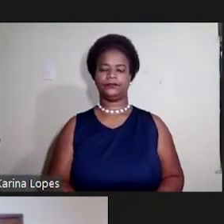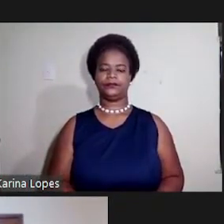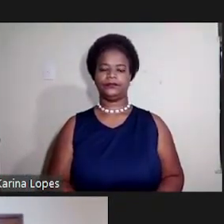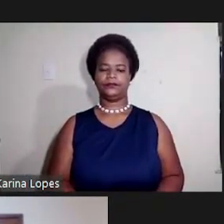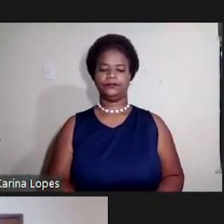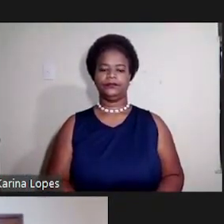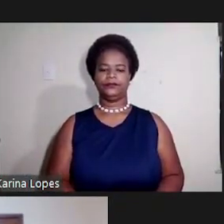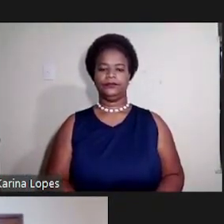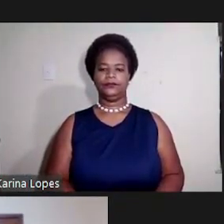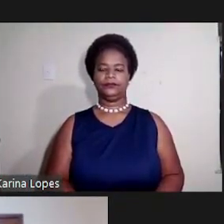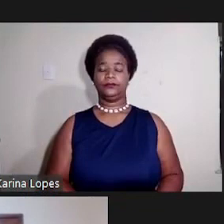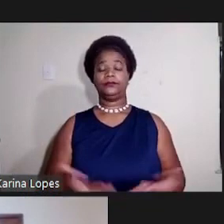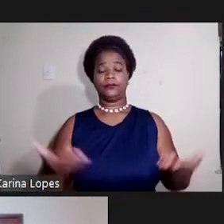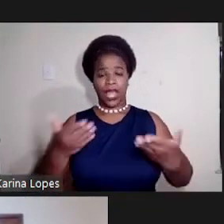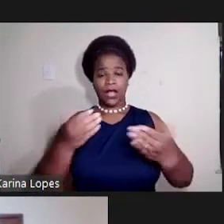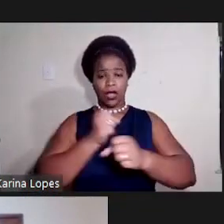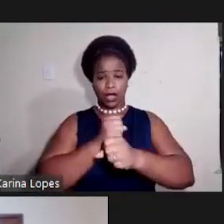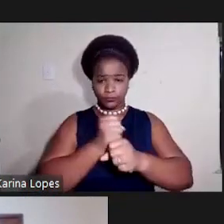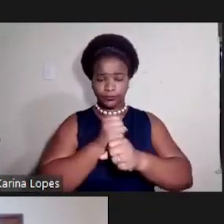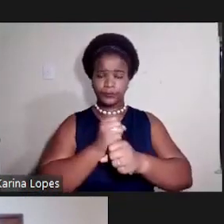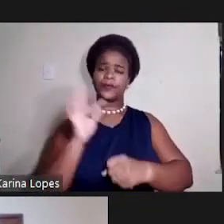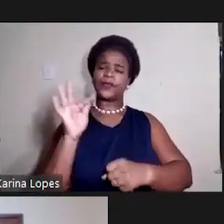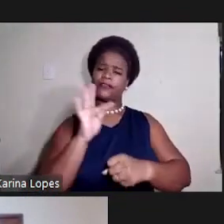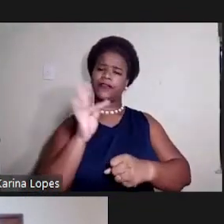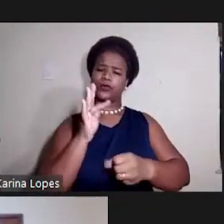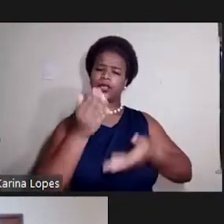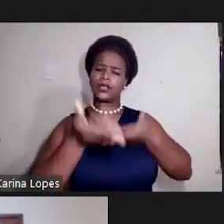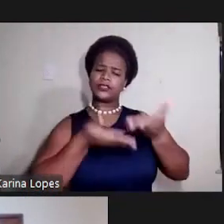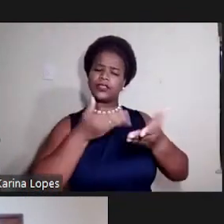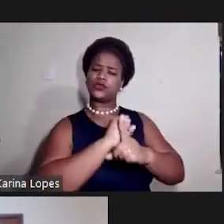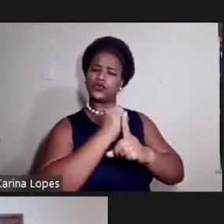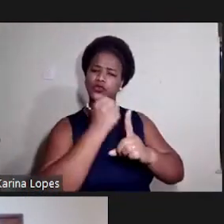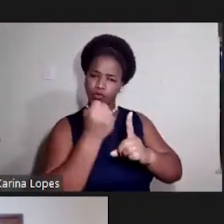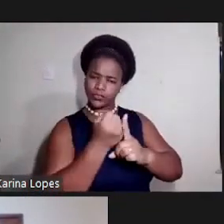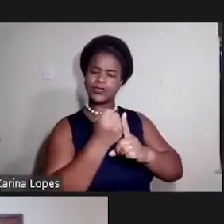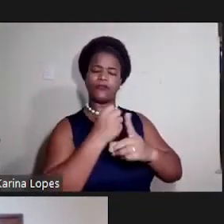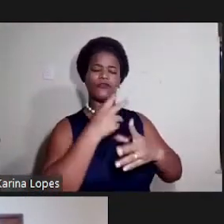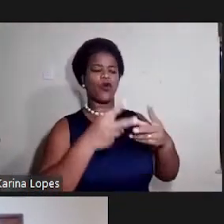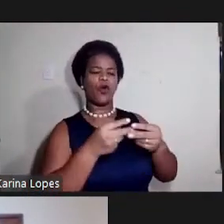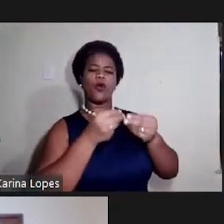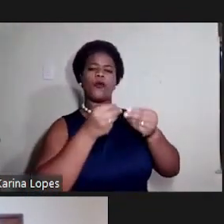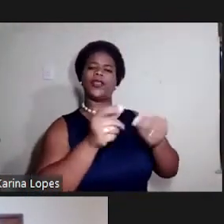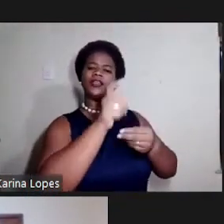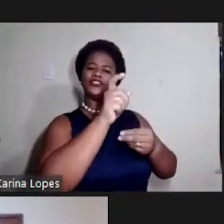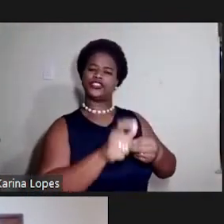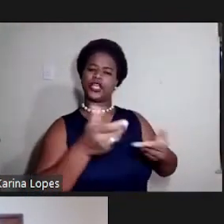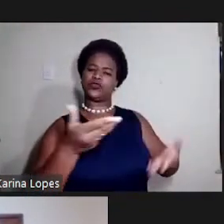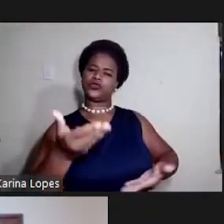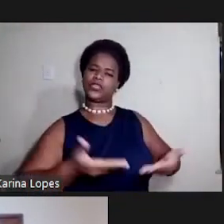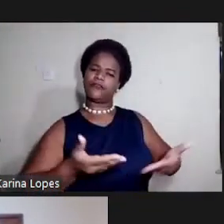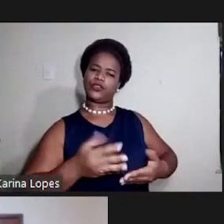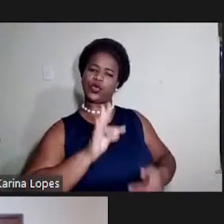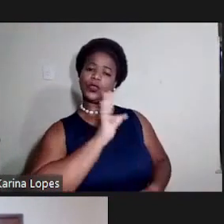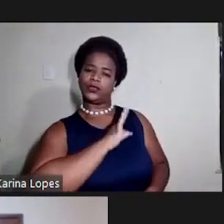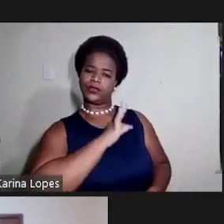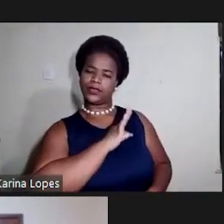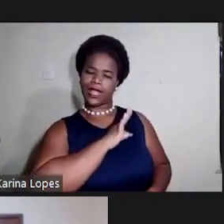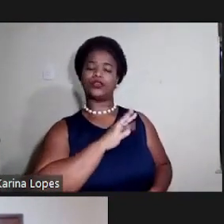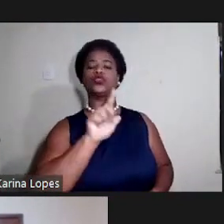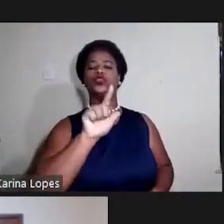Este ano, a Faculdade de Serviço Social homenageia o servidor técnico administrativo em educação, Lucas da Silva